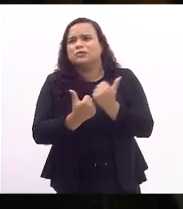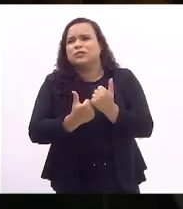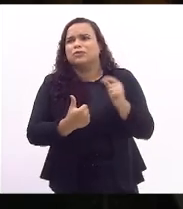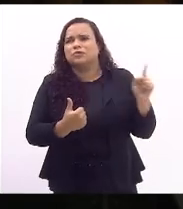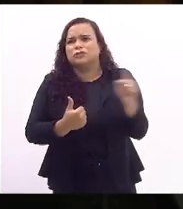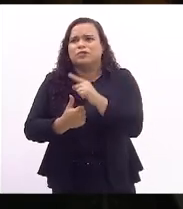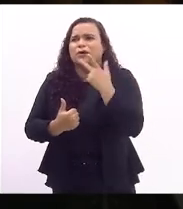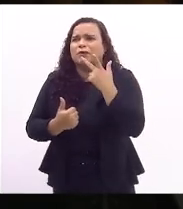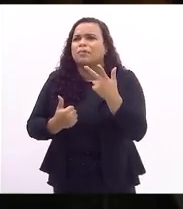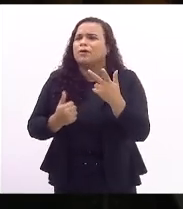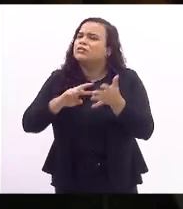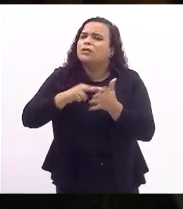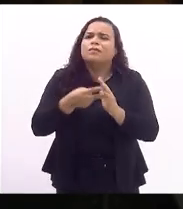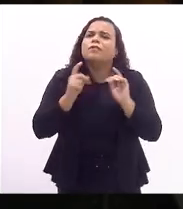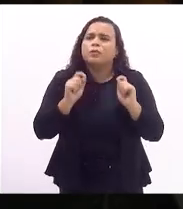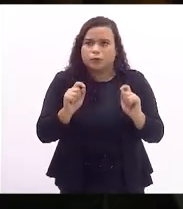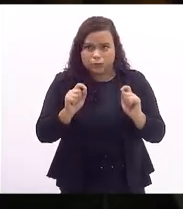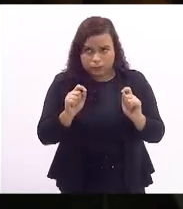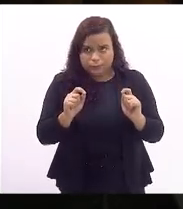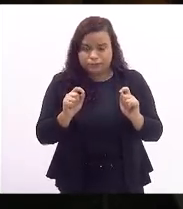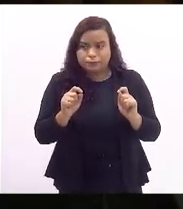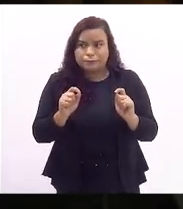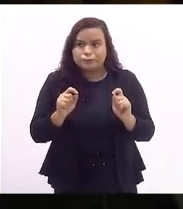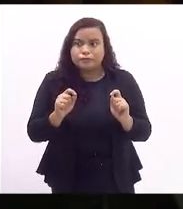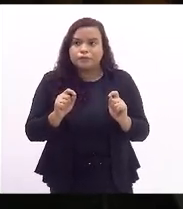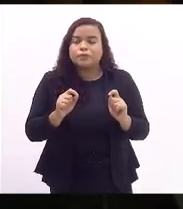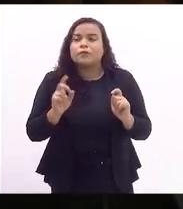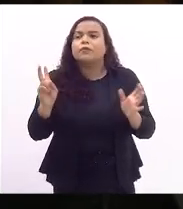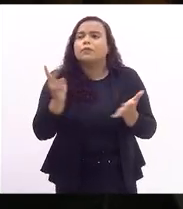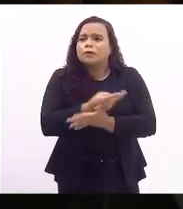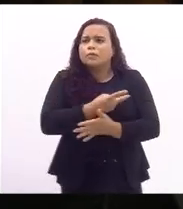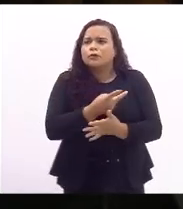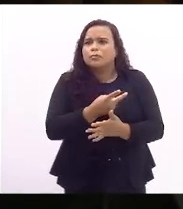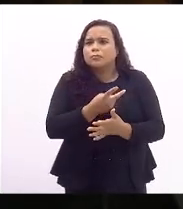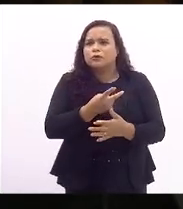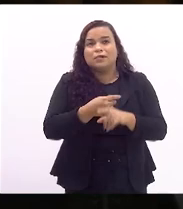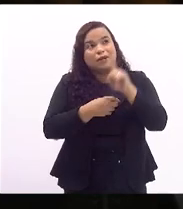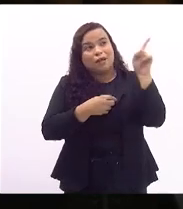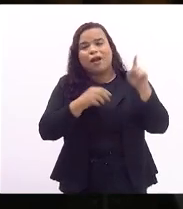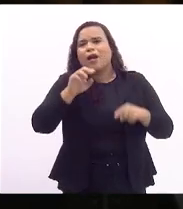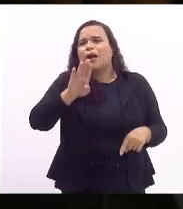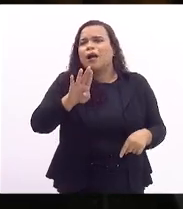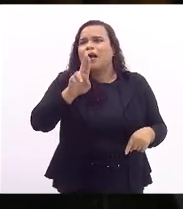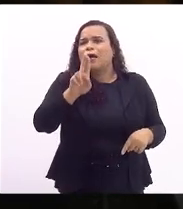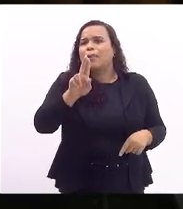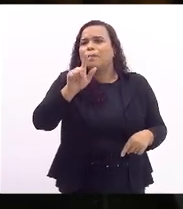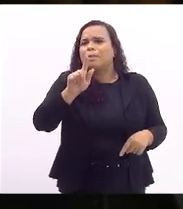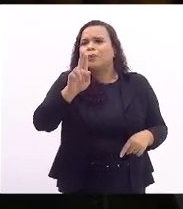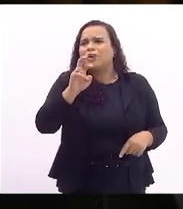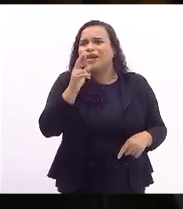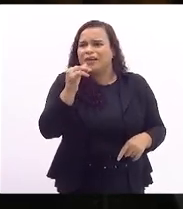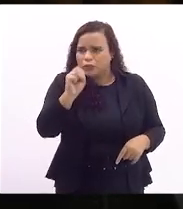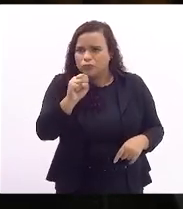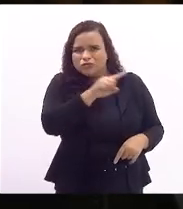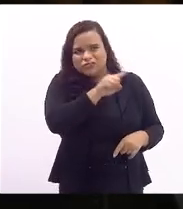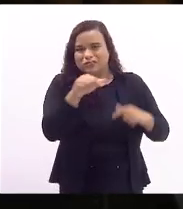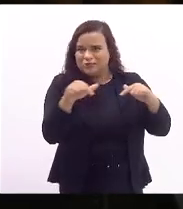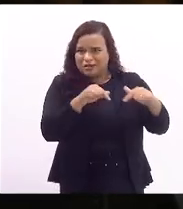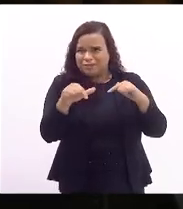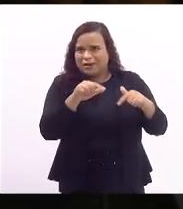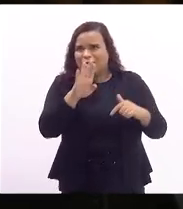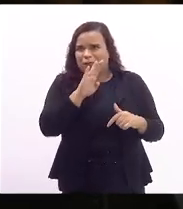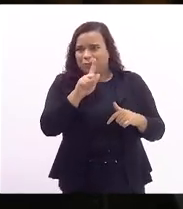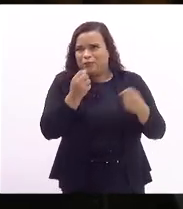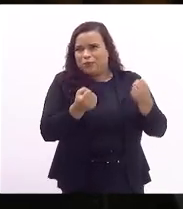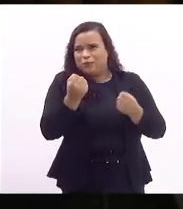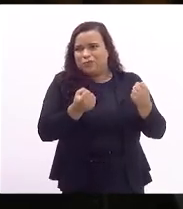senhora quer dizer com isso eu quero dizer que essa situação que e estavam passando é uma situação que